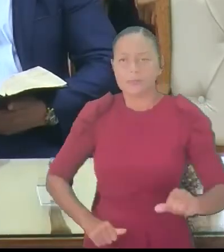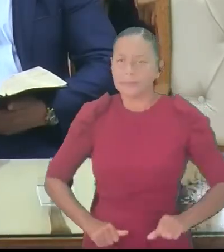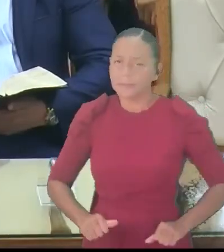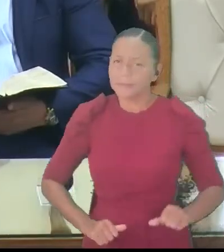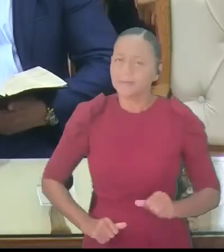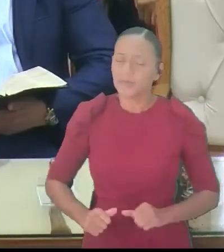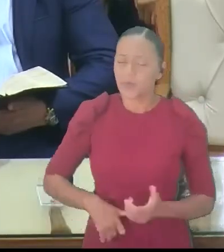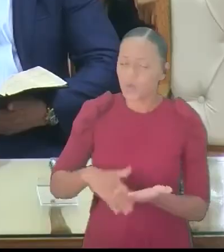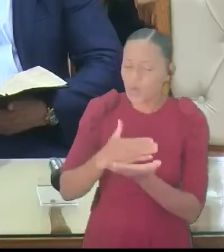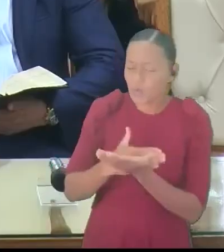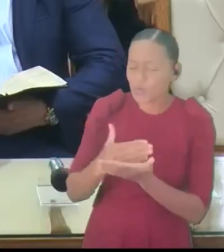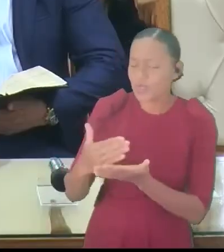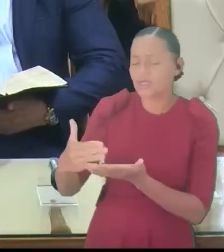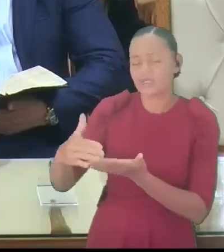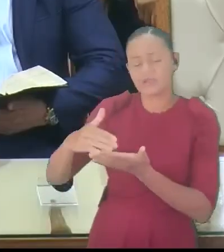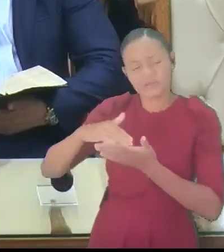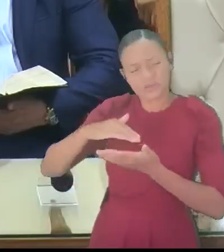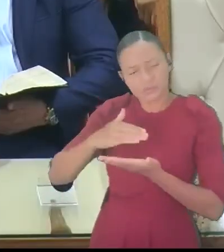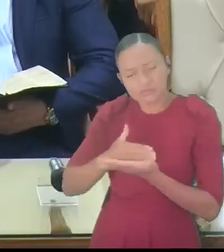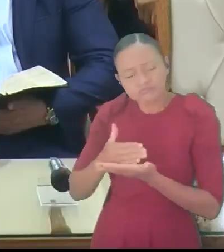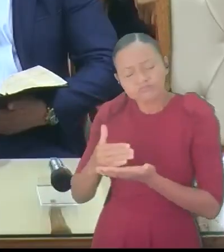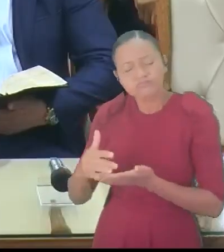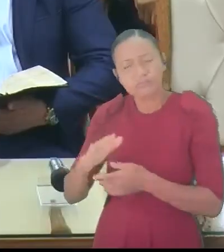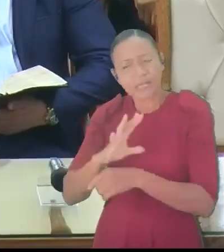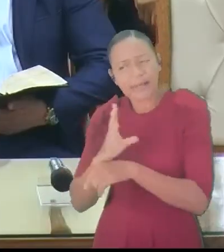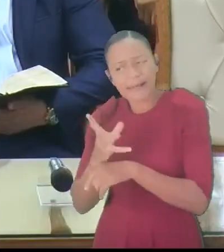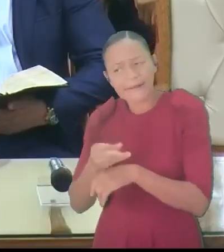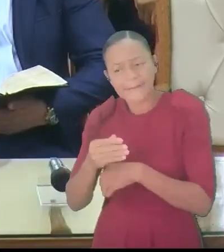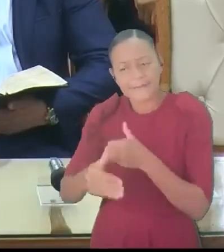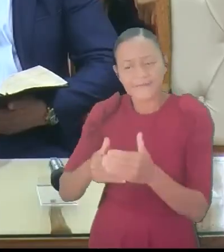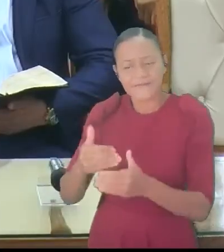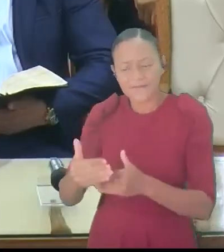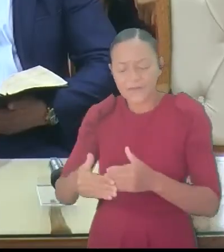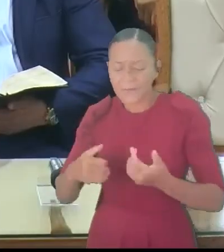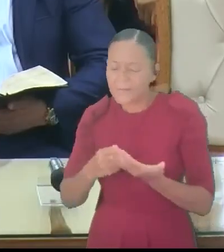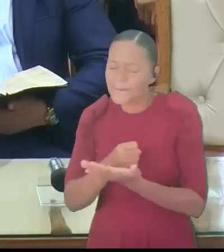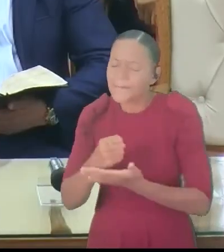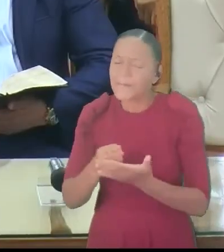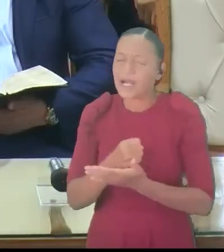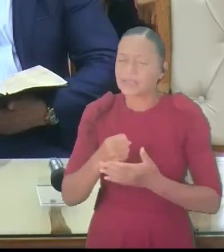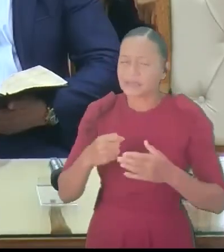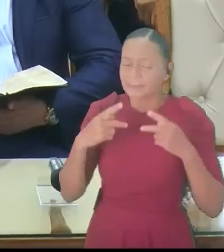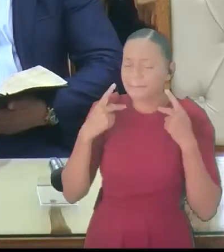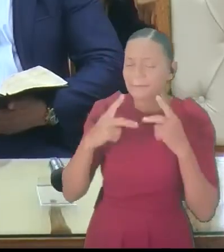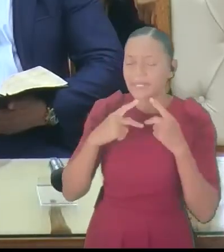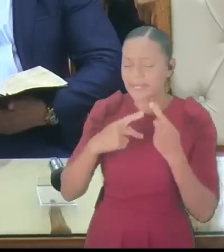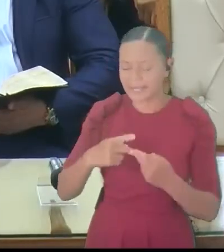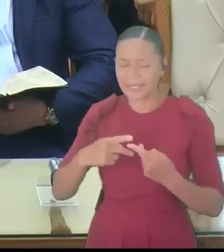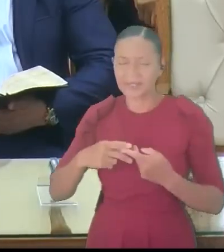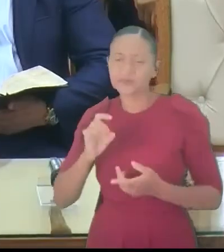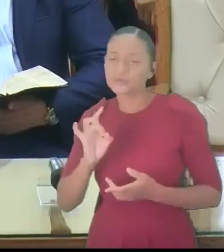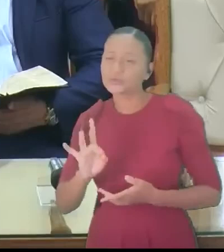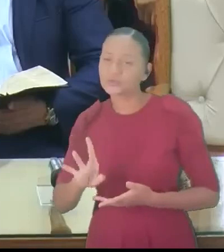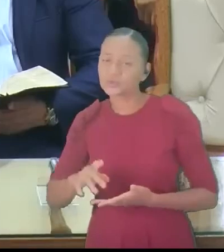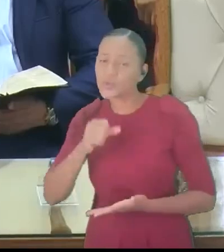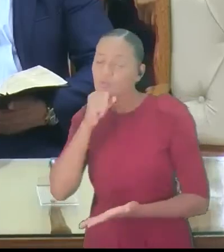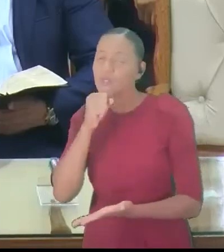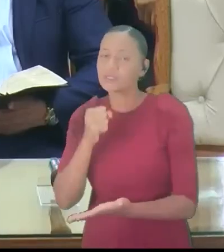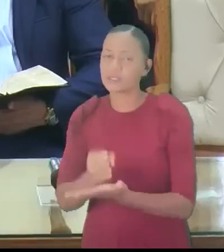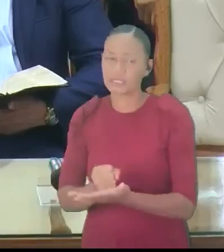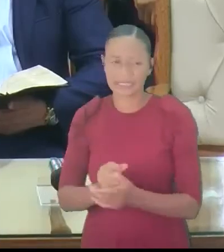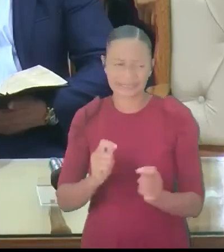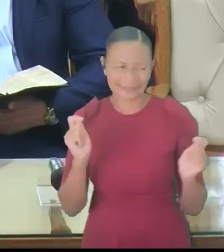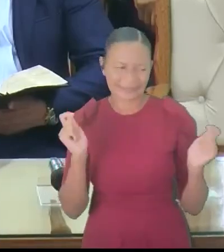igreja foi pregando o Antigo Testamento. Pastor, e dá para tirar o evangelho do Antigo Testamento? Dá para tirar o evangelho do Antigo Testamento? Que